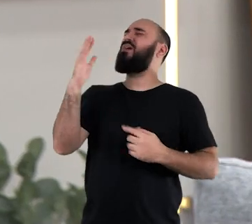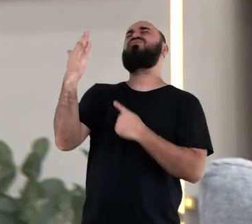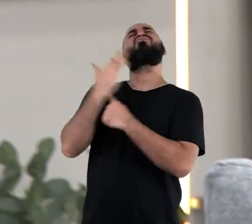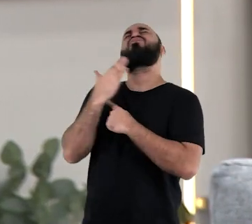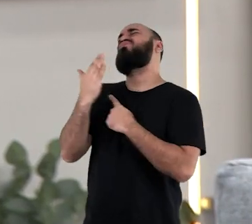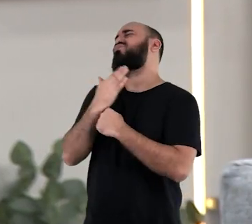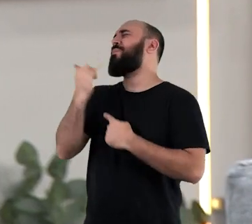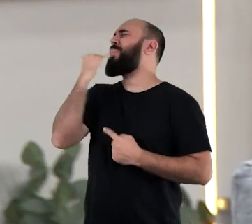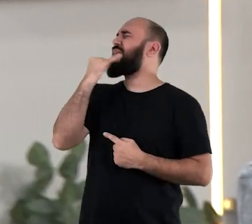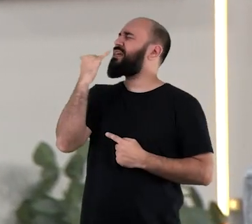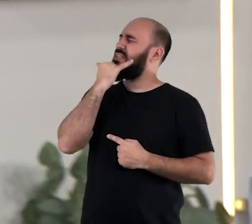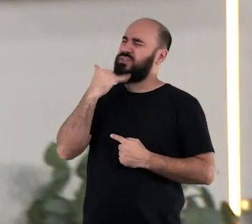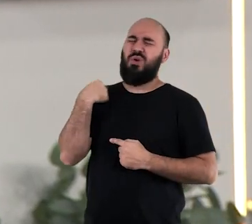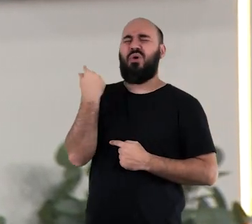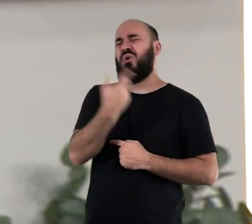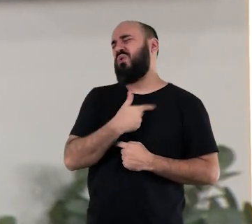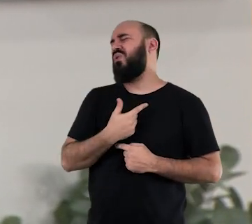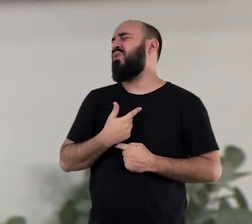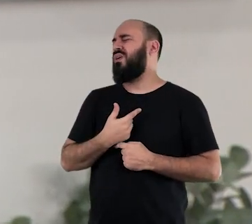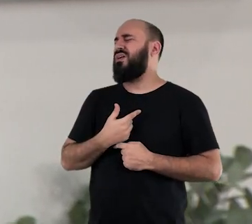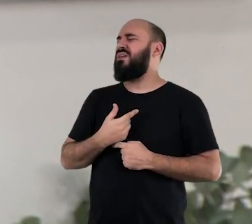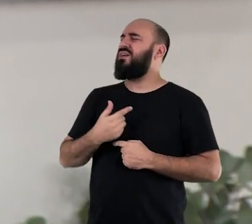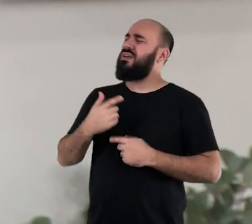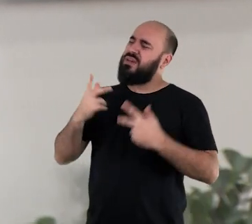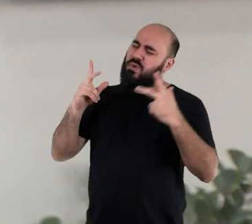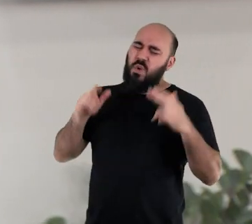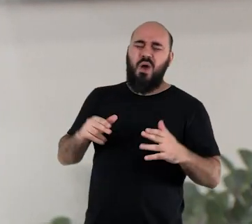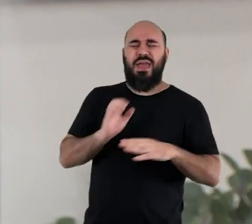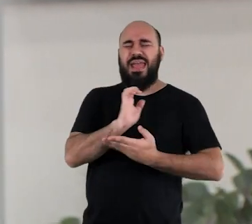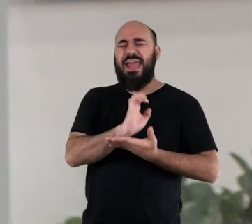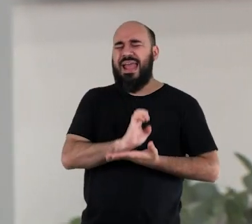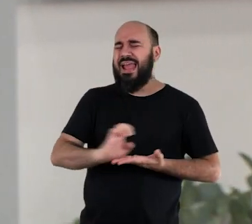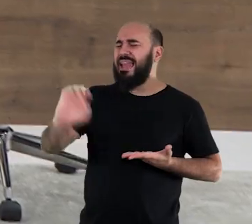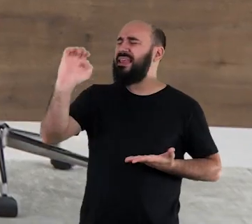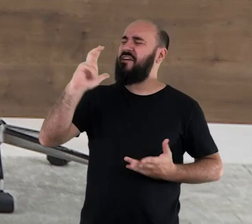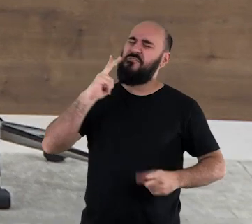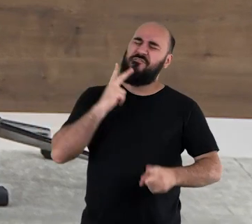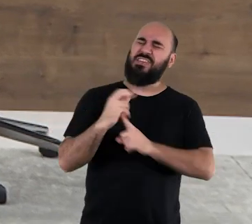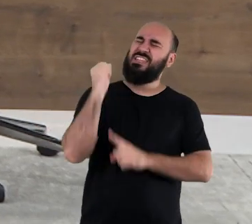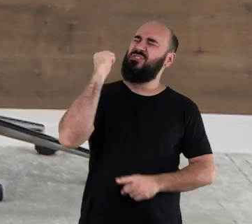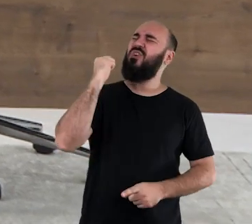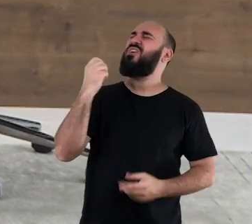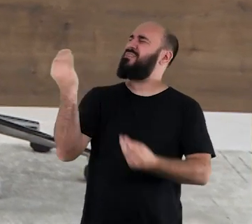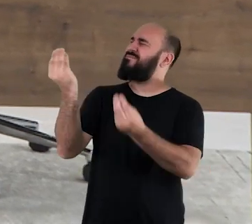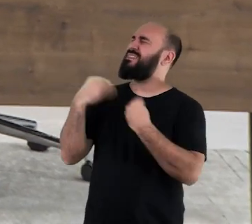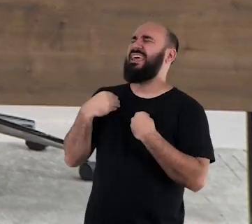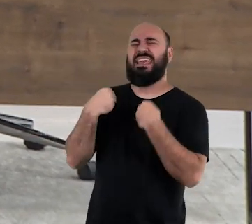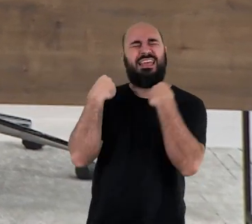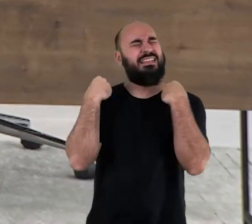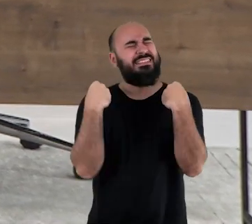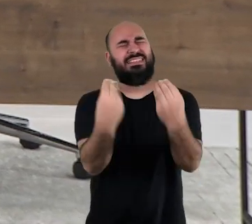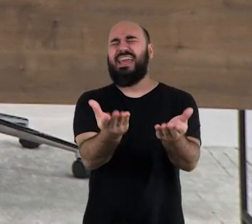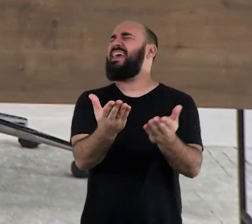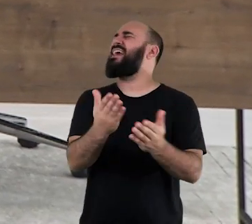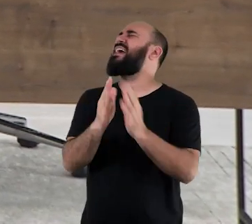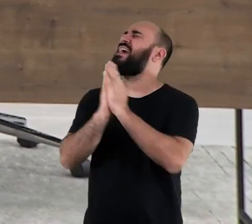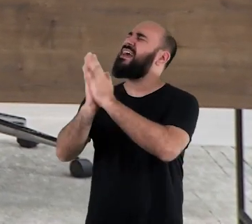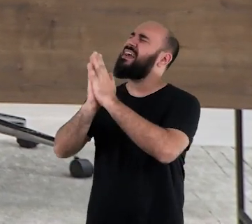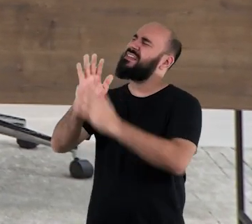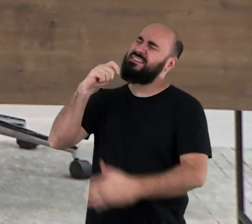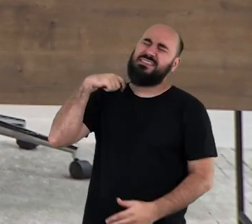ergue-nos, Senhor, concede-nos a vitória como concedeste a Elias. Nós oramos agradecidos em nome de